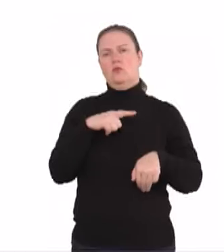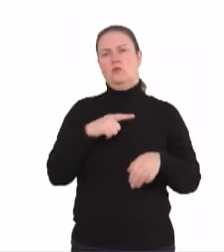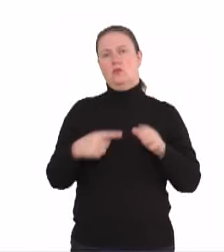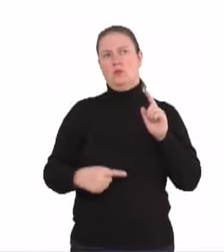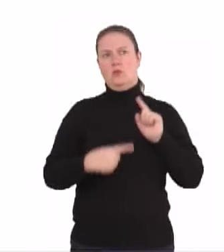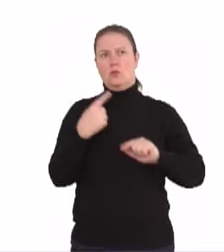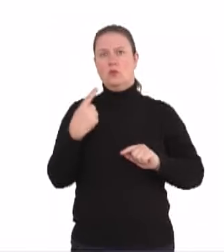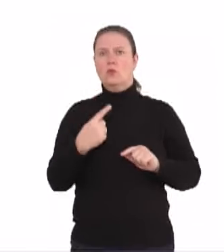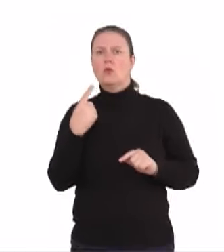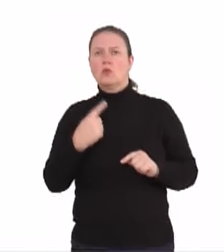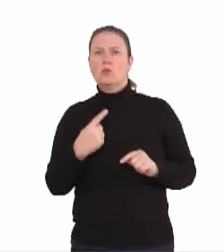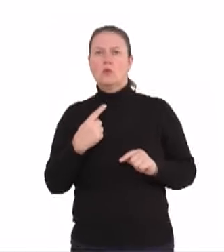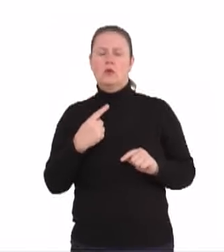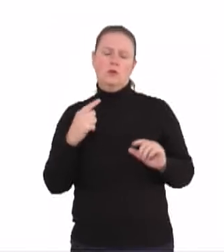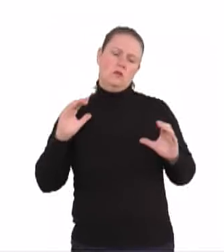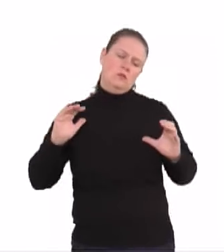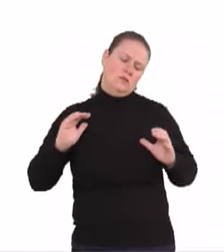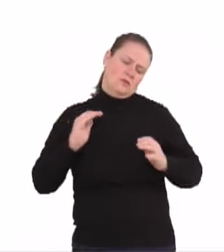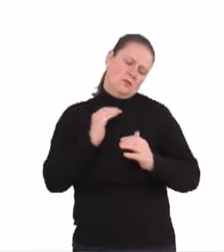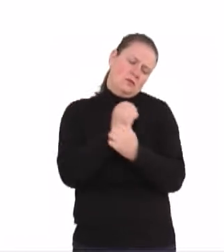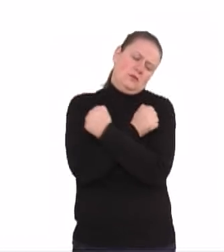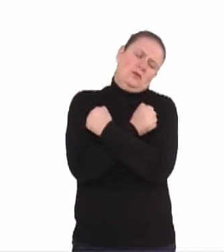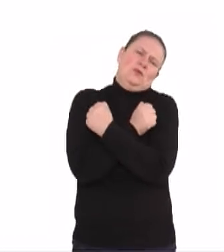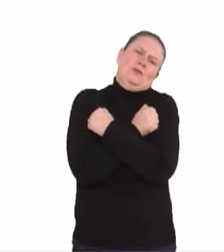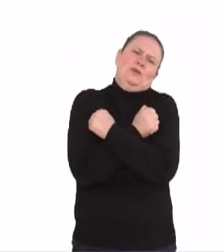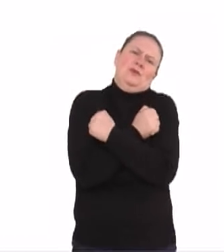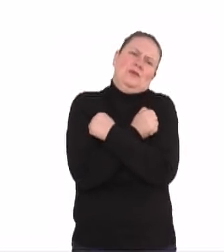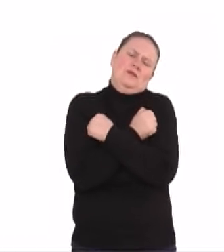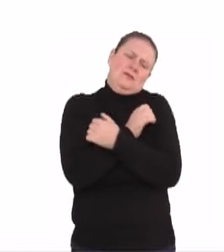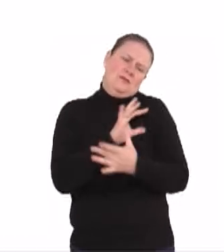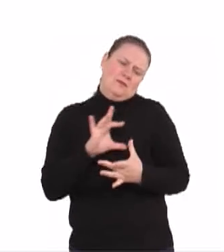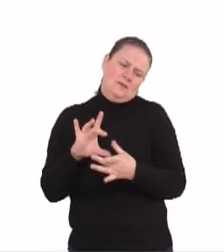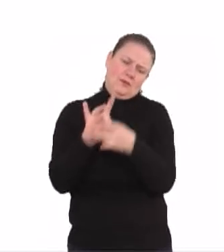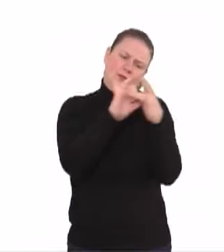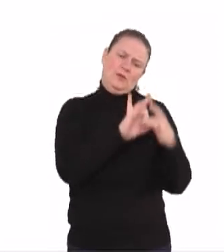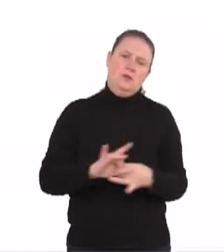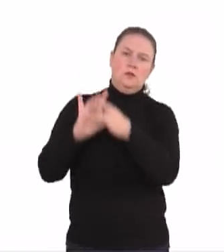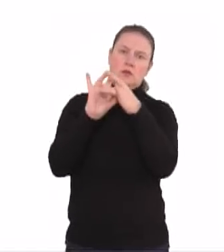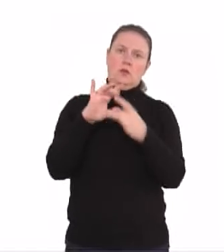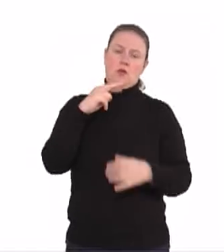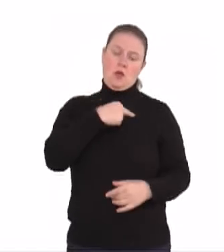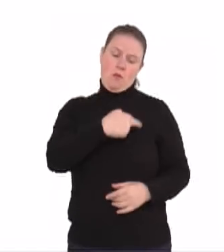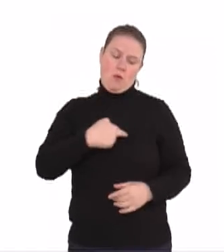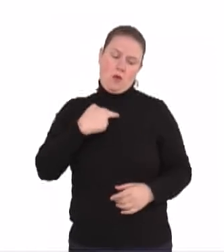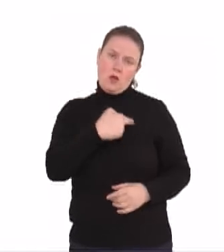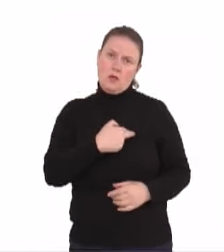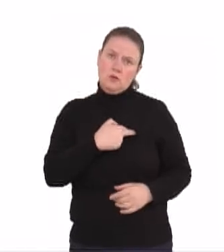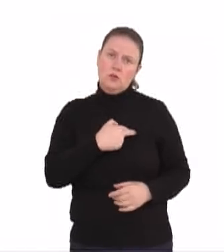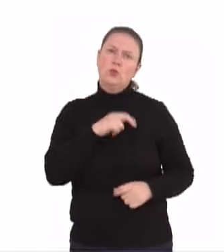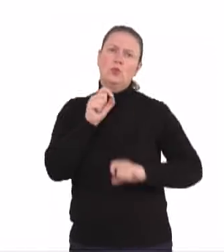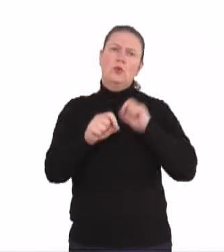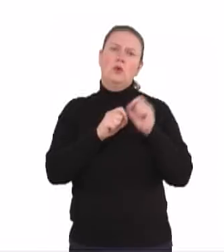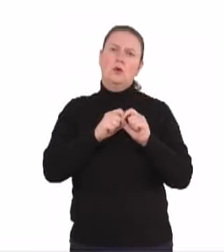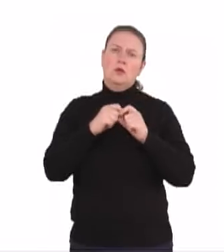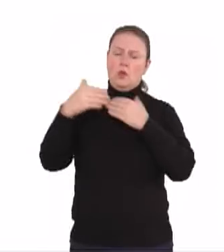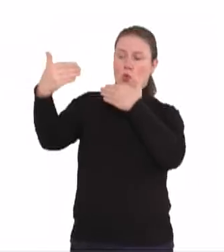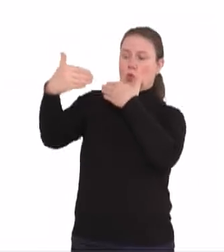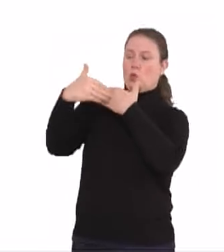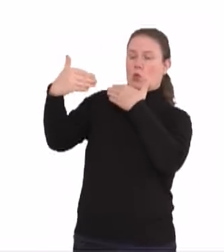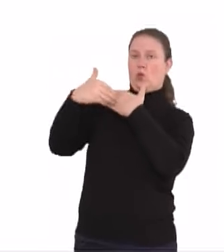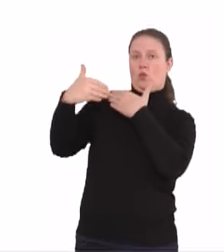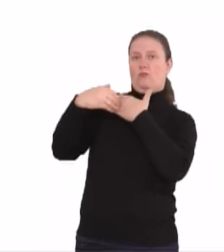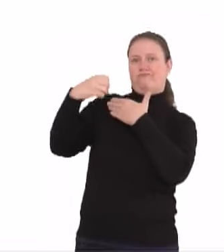fato de que o enlace apaixonado de Hang e Papa não permitia a luz penetrar em seus corpos,